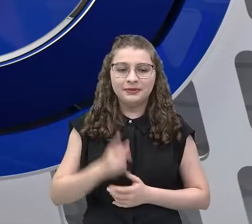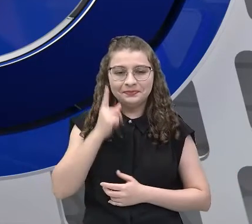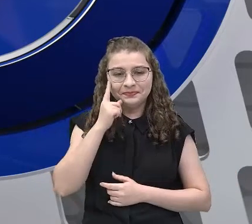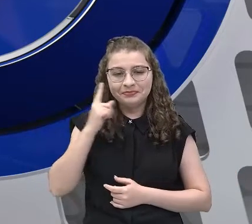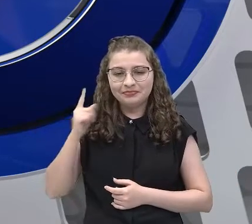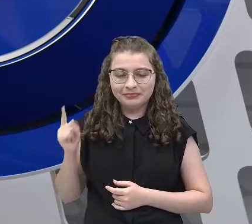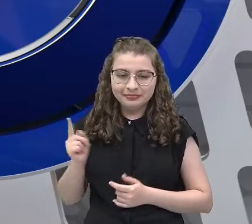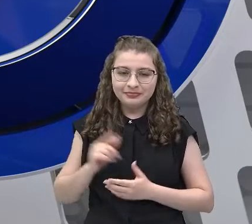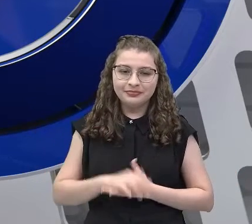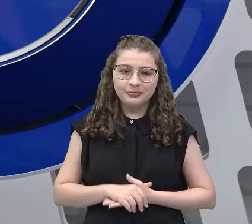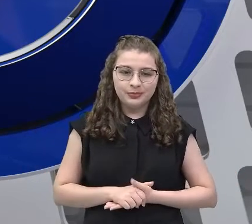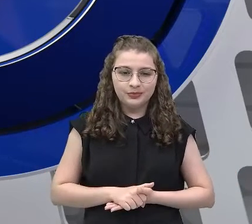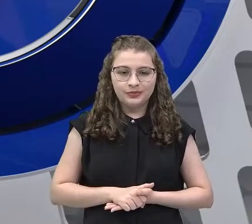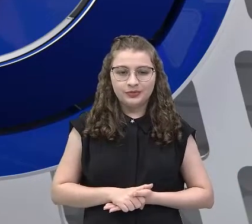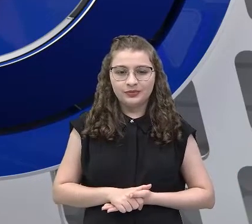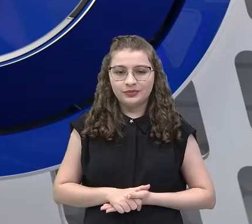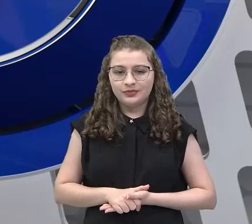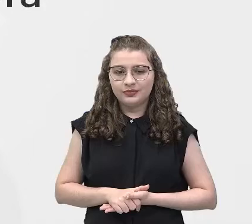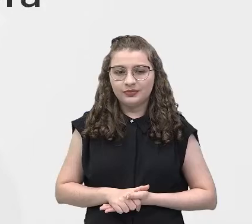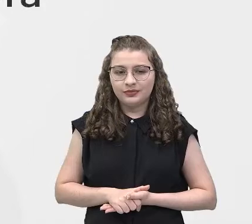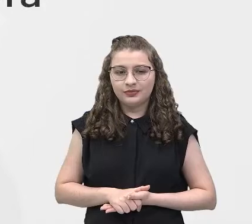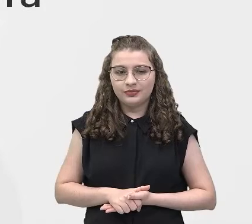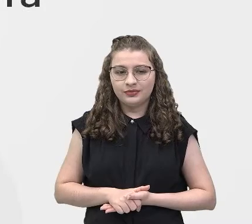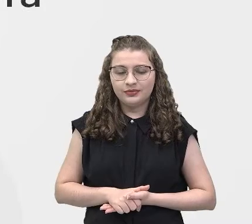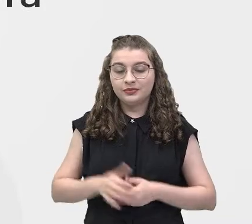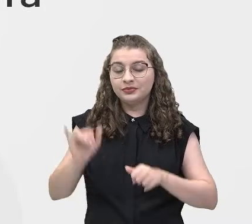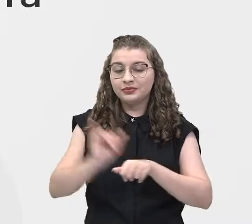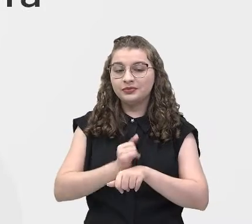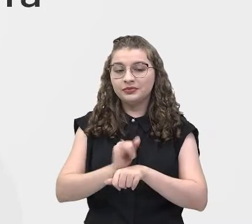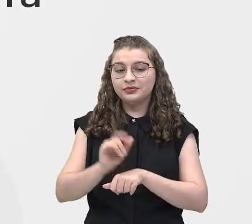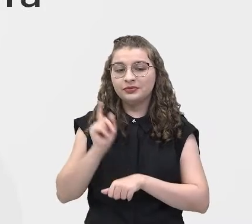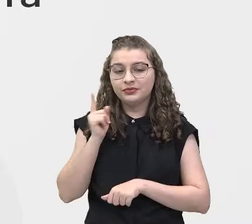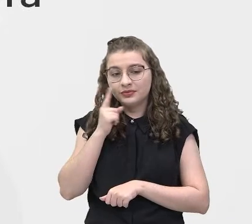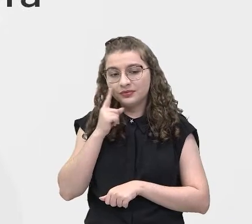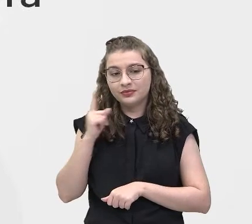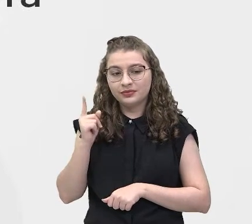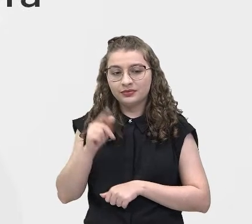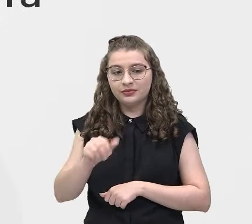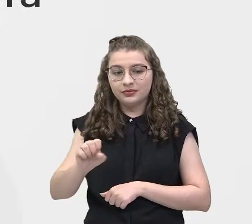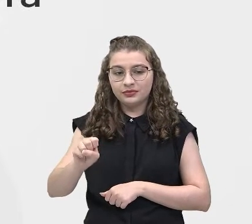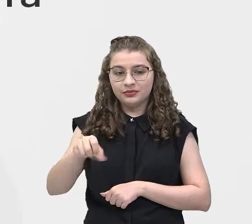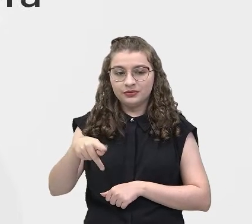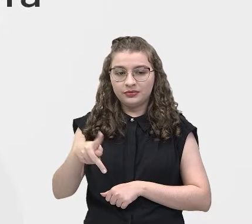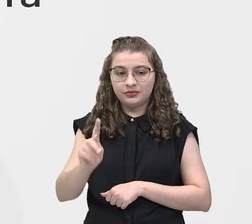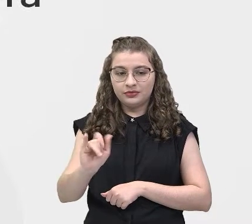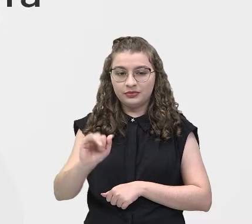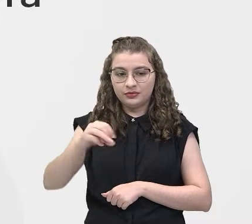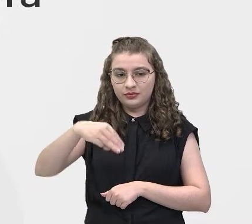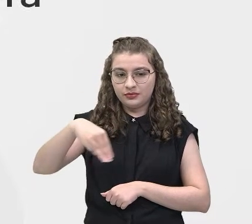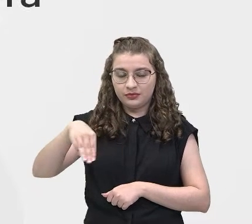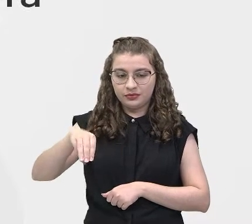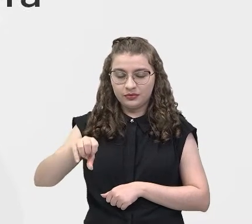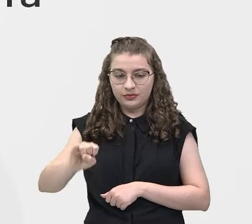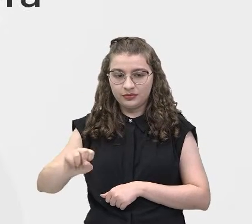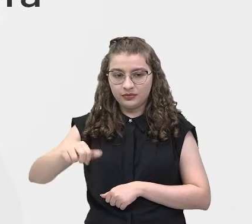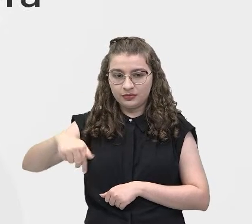aqui na nossa próxima estratégia de leitura. Acompanhe aqui comigo. Então, o nome da estratégia de leitura é